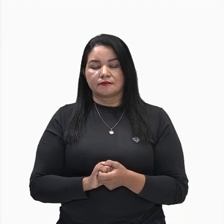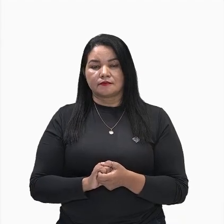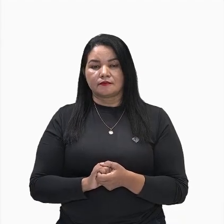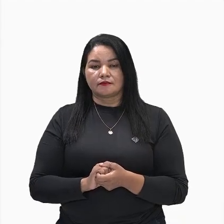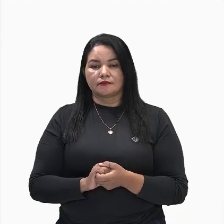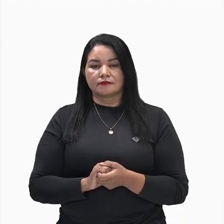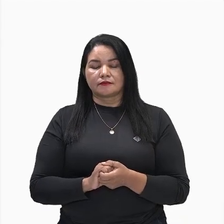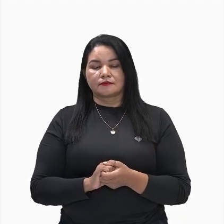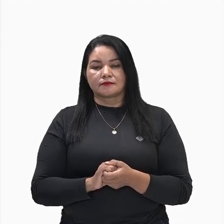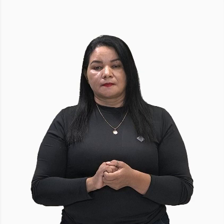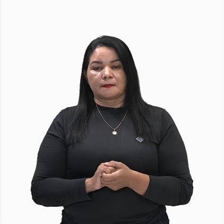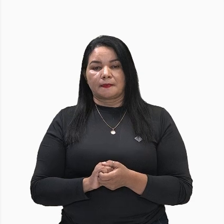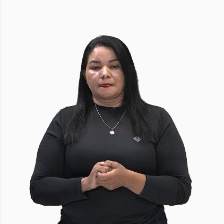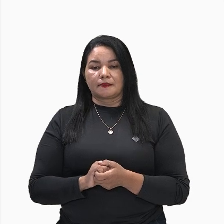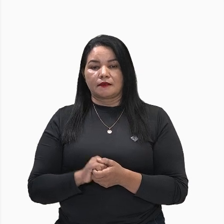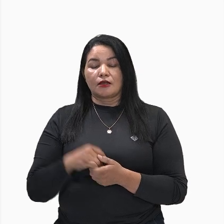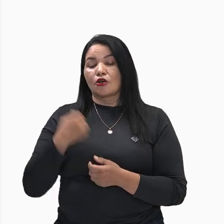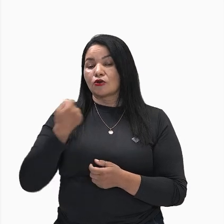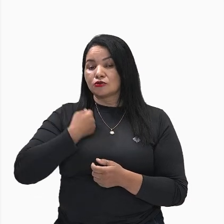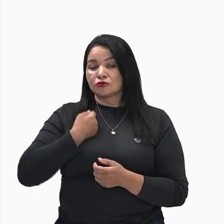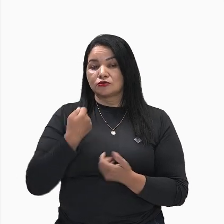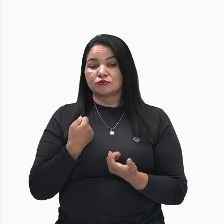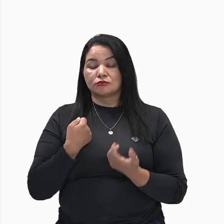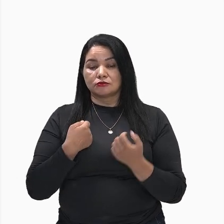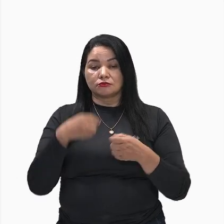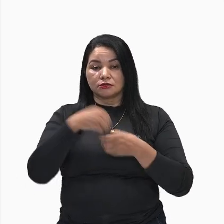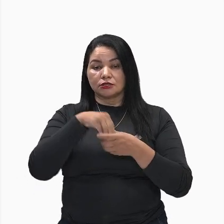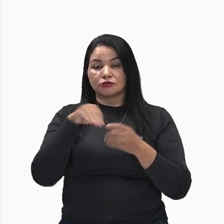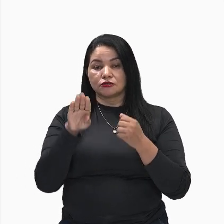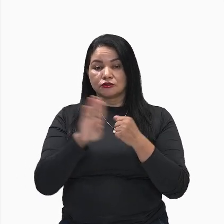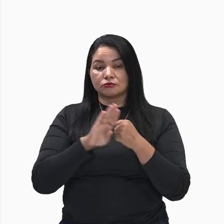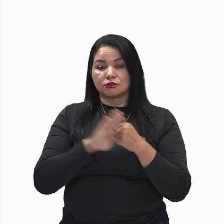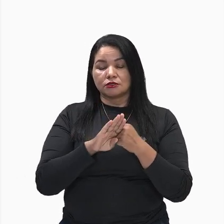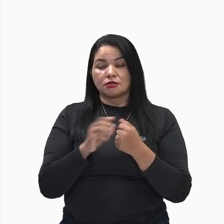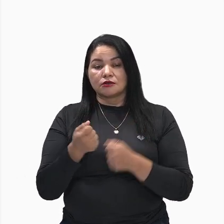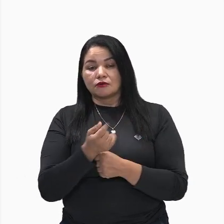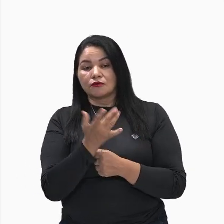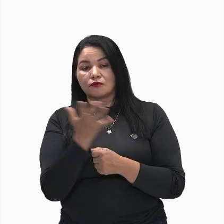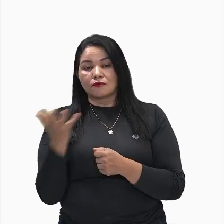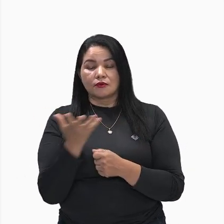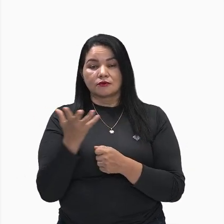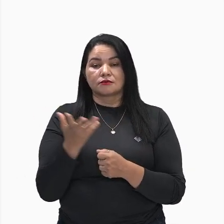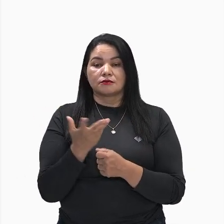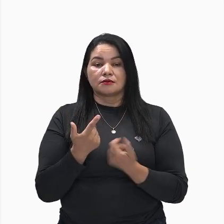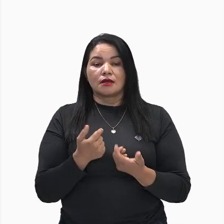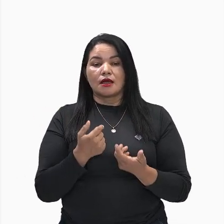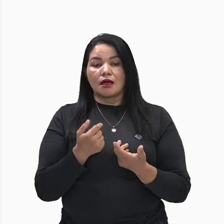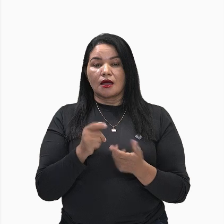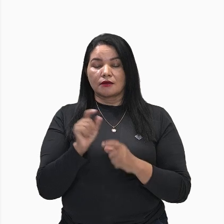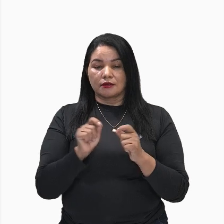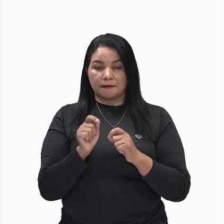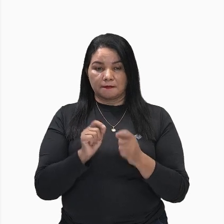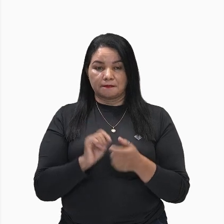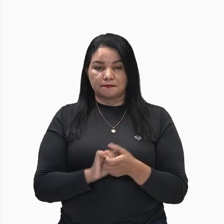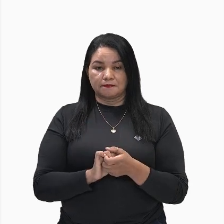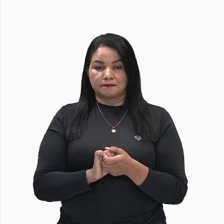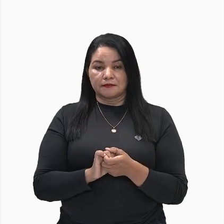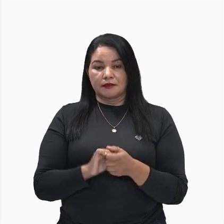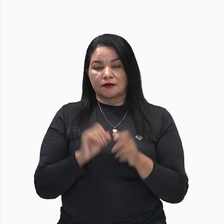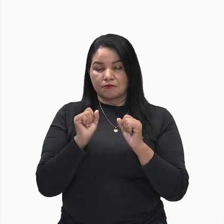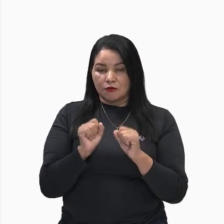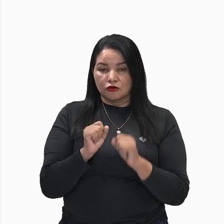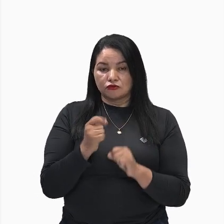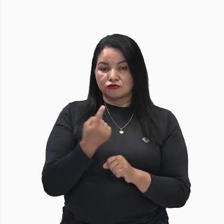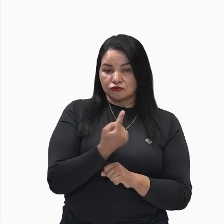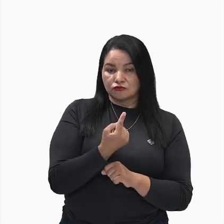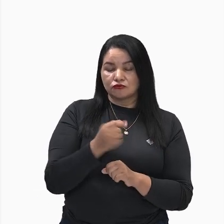hace referência a la cantidad de seres que se designan com uma palavra. Eles podem ser singular